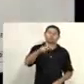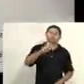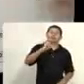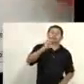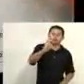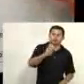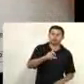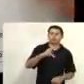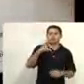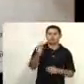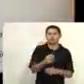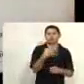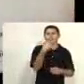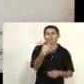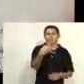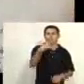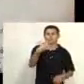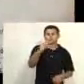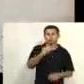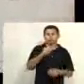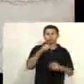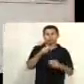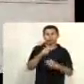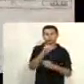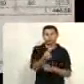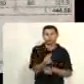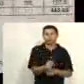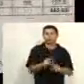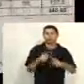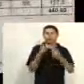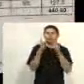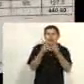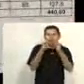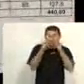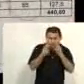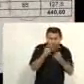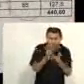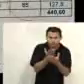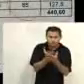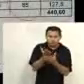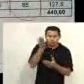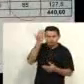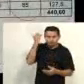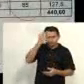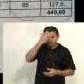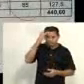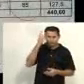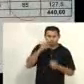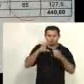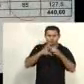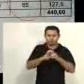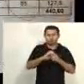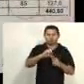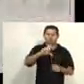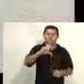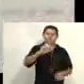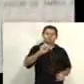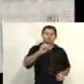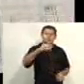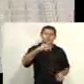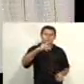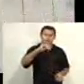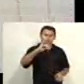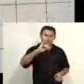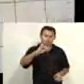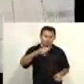127,5, tendo um total de 440,6. Mas conforme a gente viu na aula passada, pessoal, o índice de preço de LaPeers, ele é